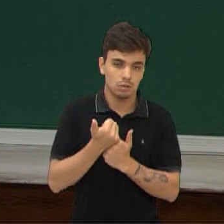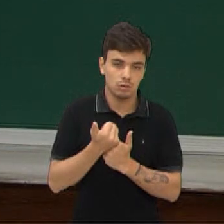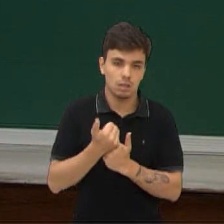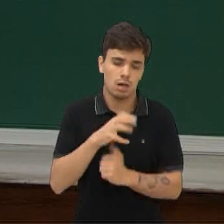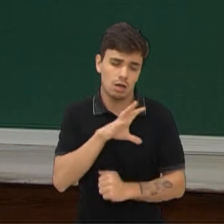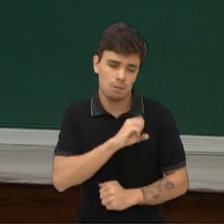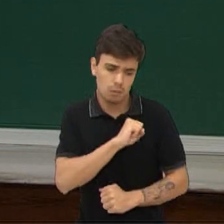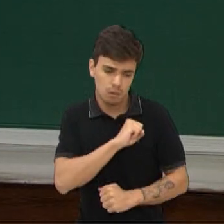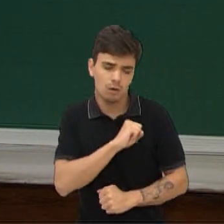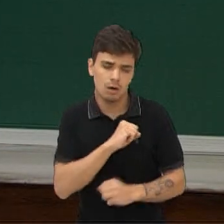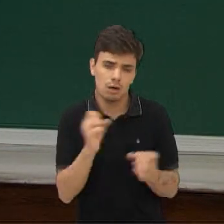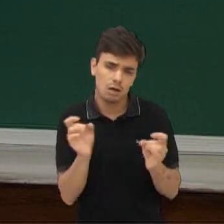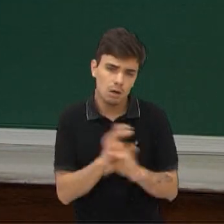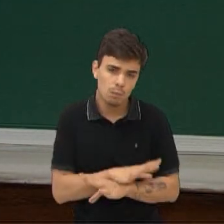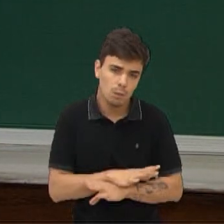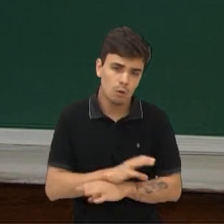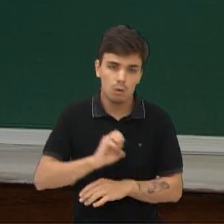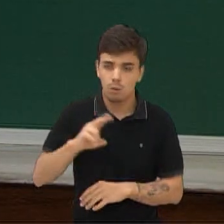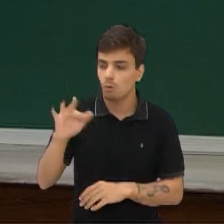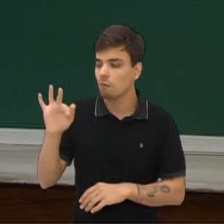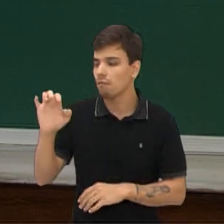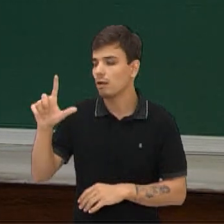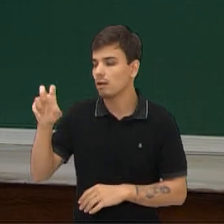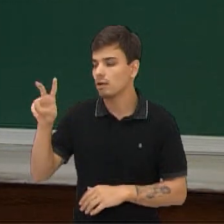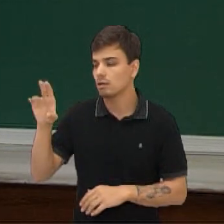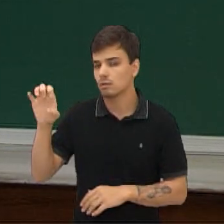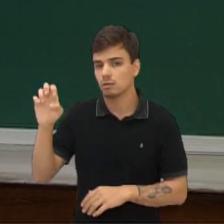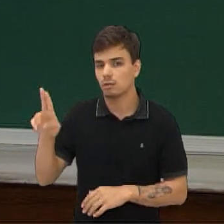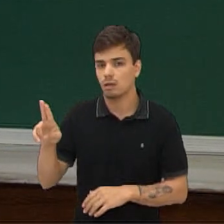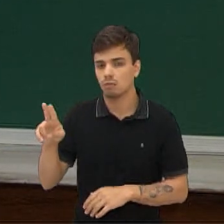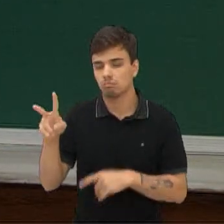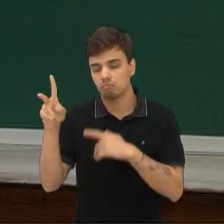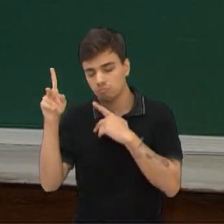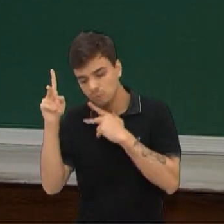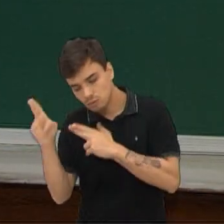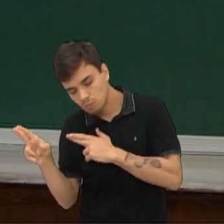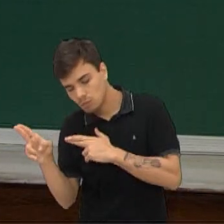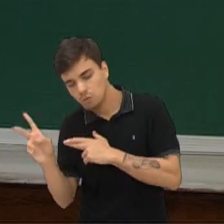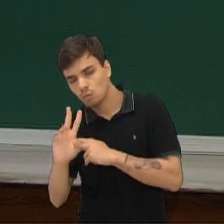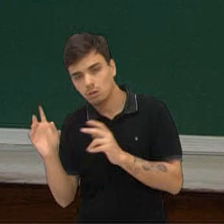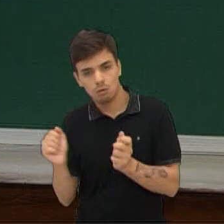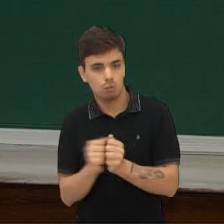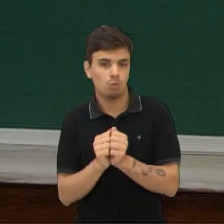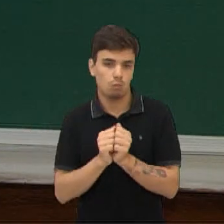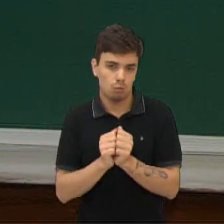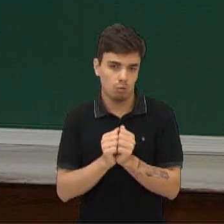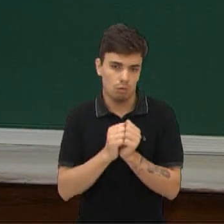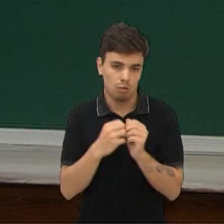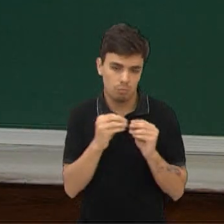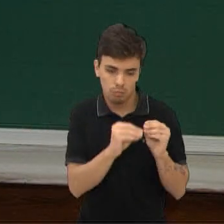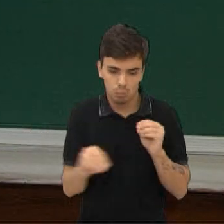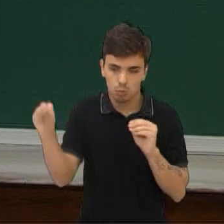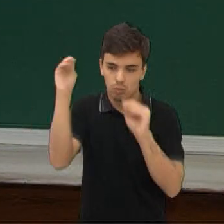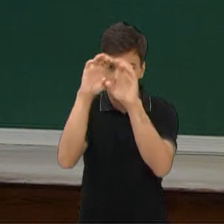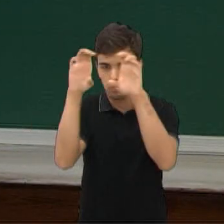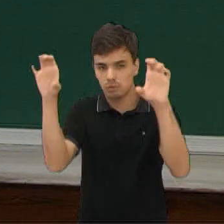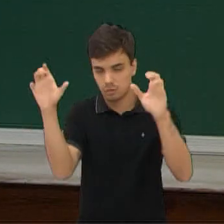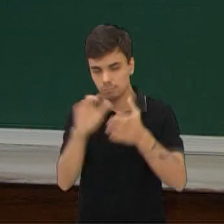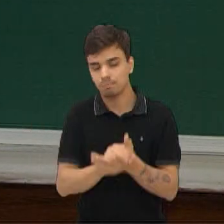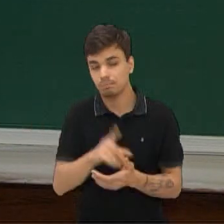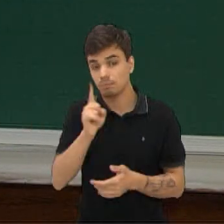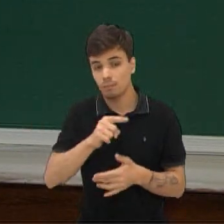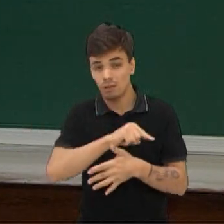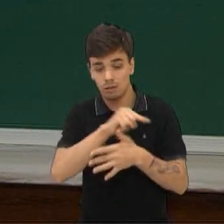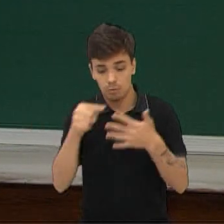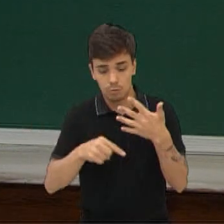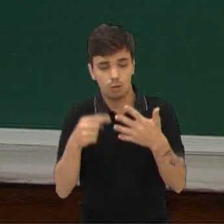generoso, faleceu, dormiu, não está mais entre nós, foi para o céu, né? São maneiras que a gente usa para